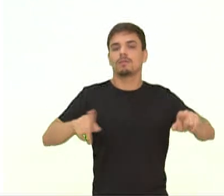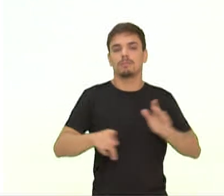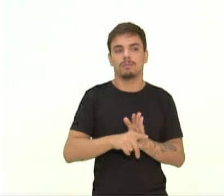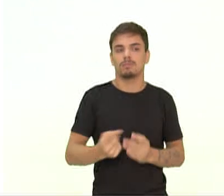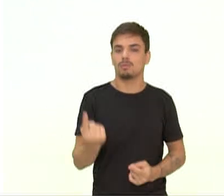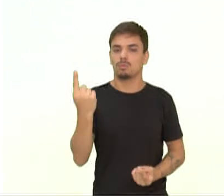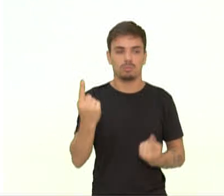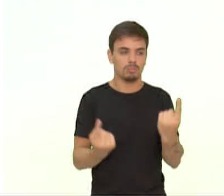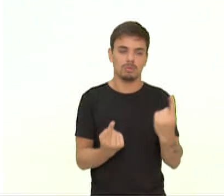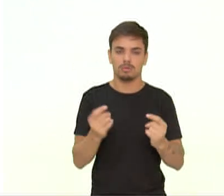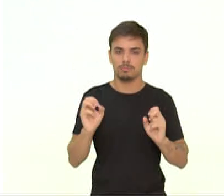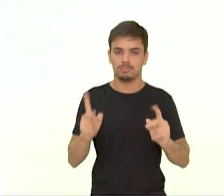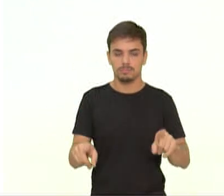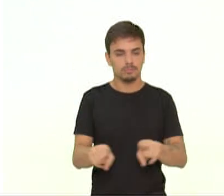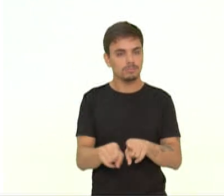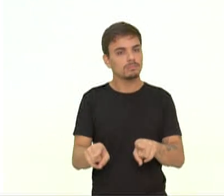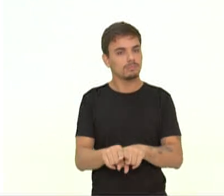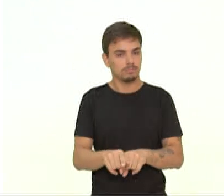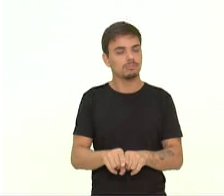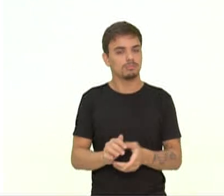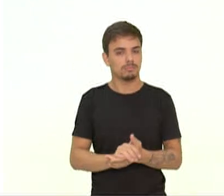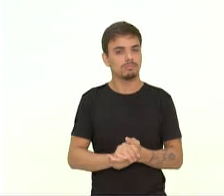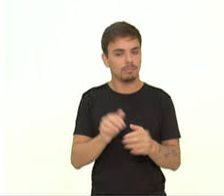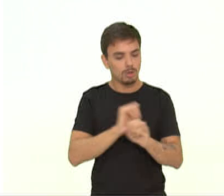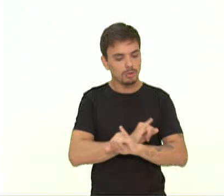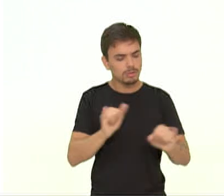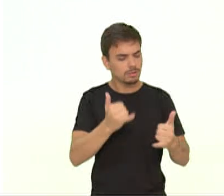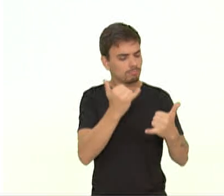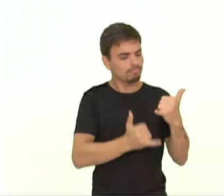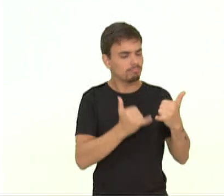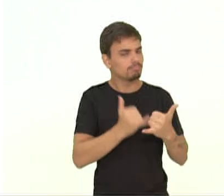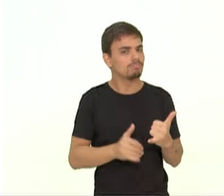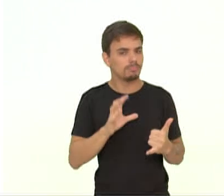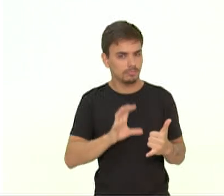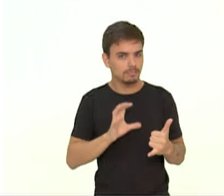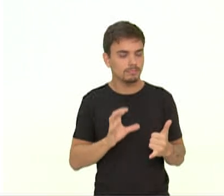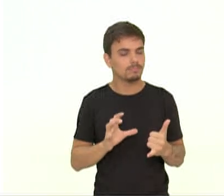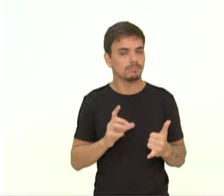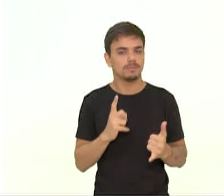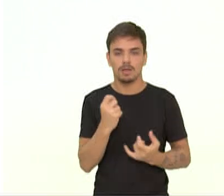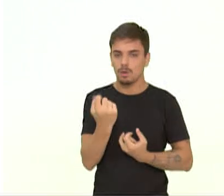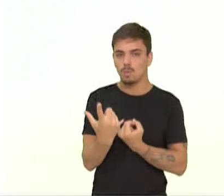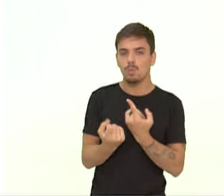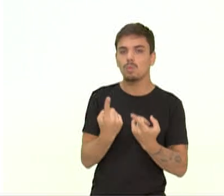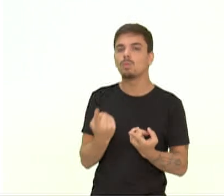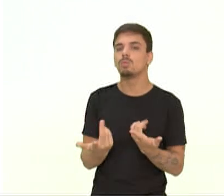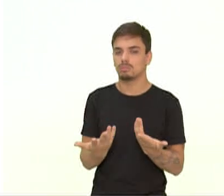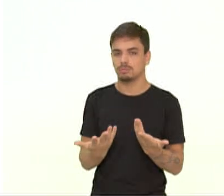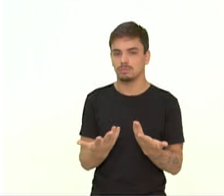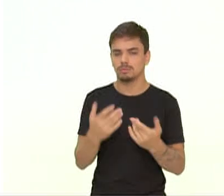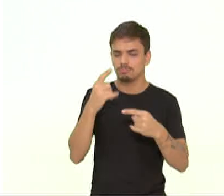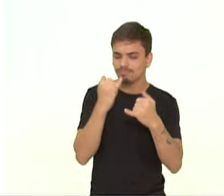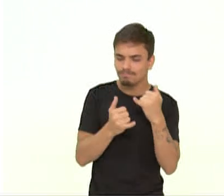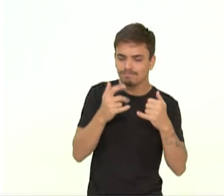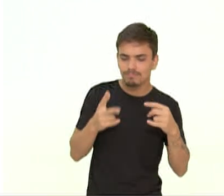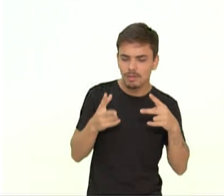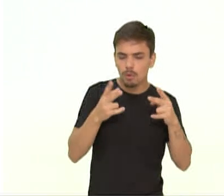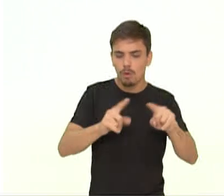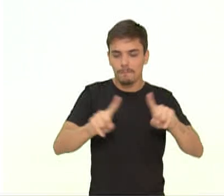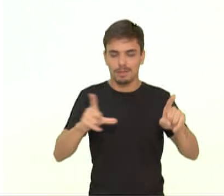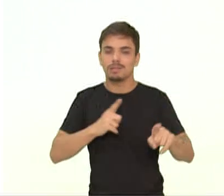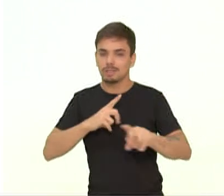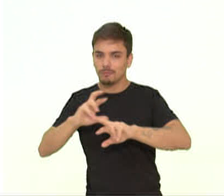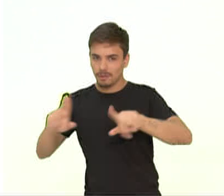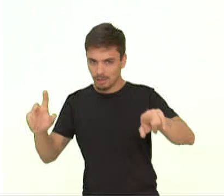uma e outra, não é verdade? Então, a notícia parece, assim, alguns pontos, né, idênticos, não, mas tem um